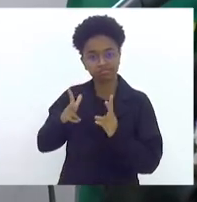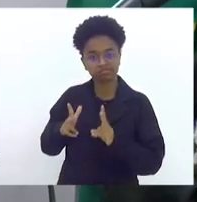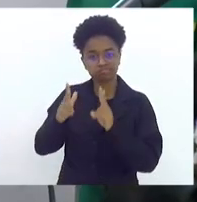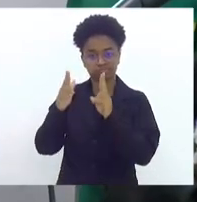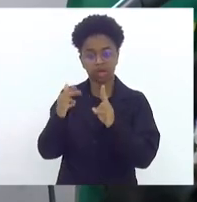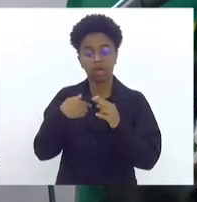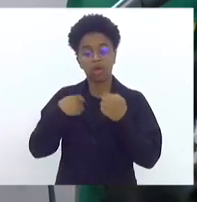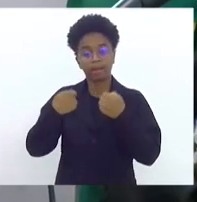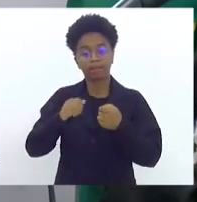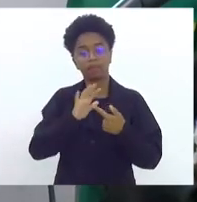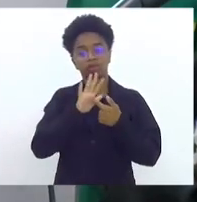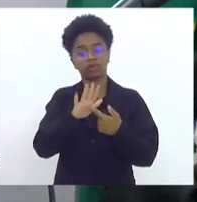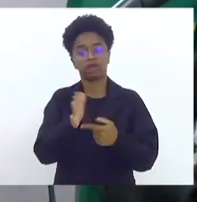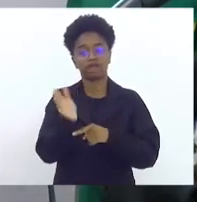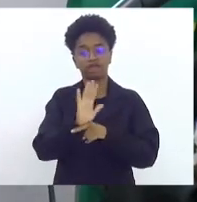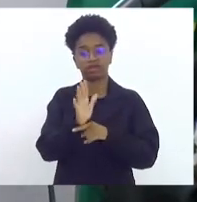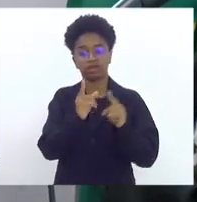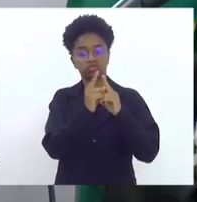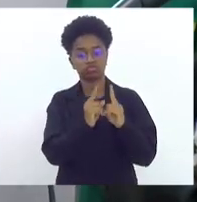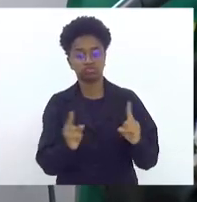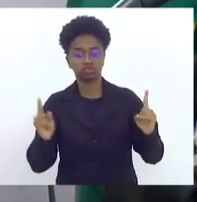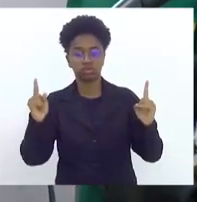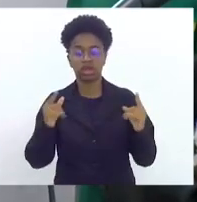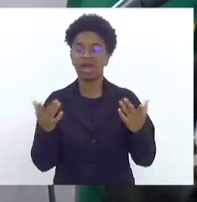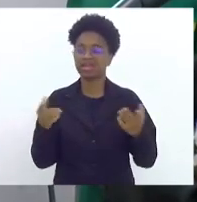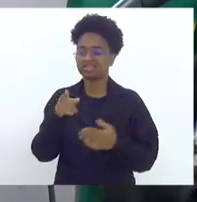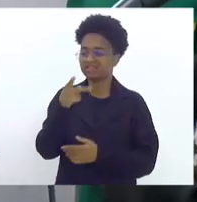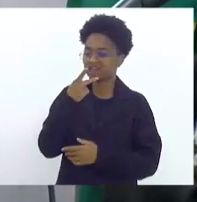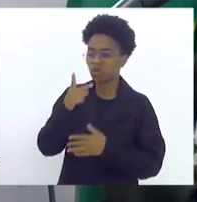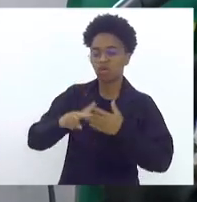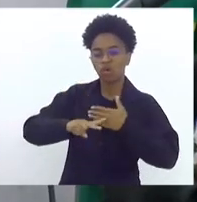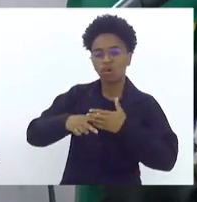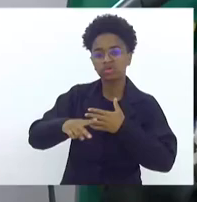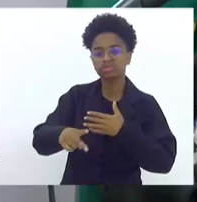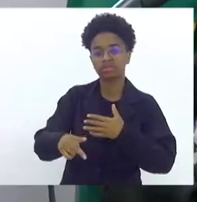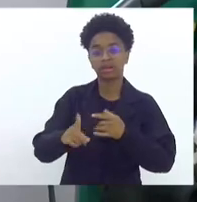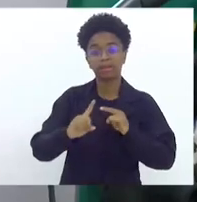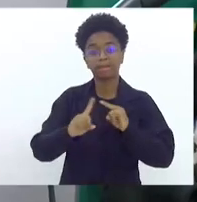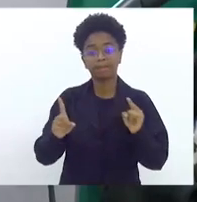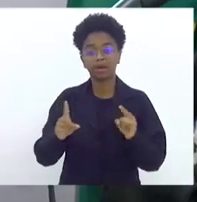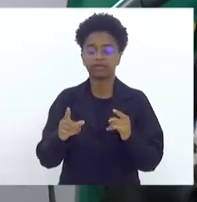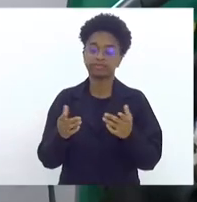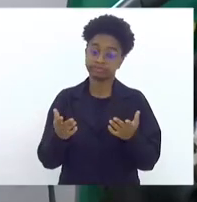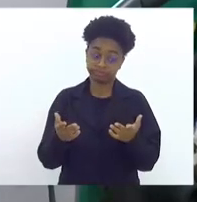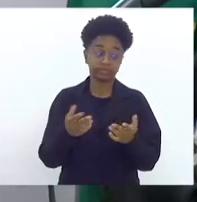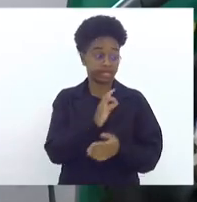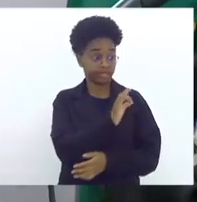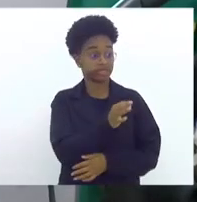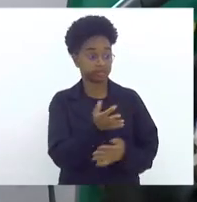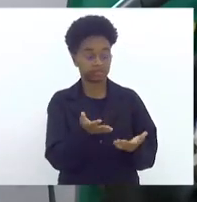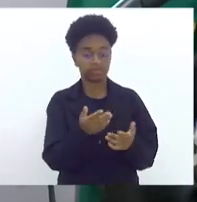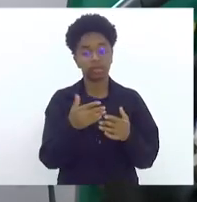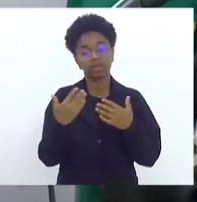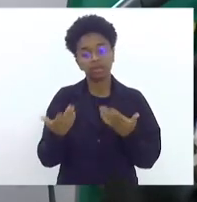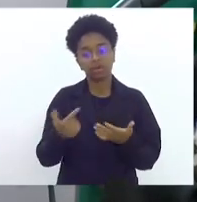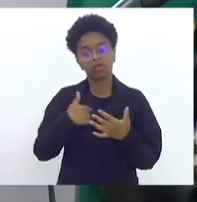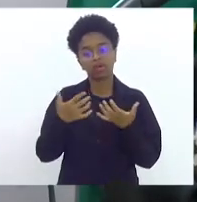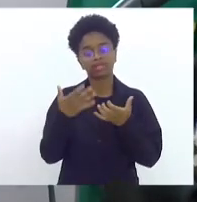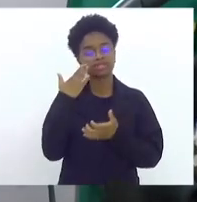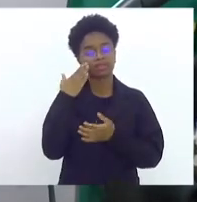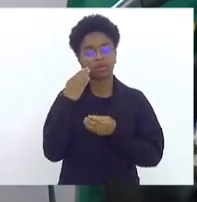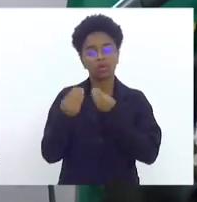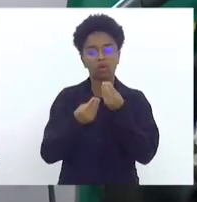tive que postar o meu vídeo inteiro as pessoas Ah não você falou das consequências mas logo você falei exatamente Então queria saber como